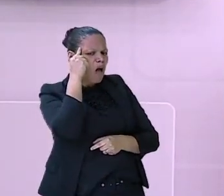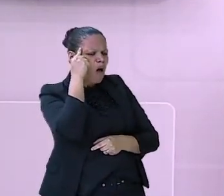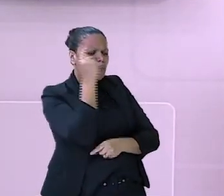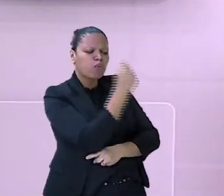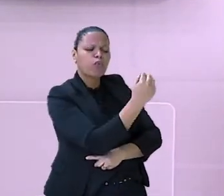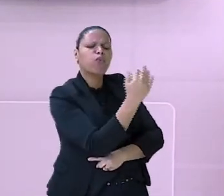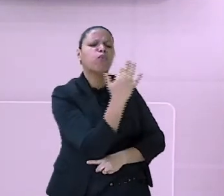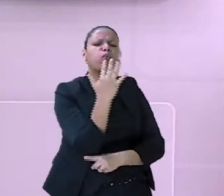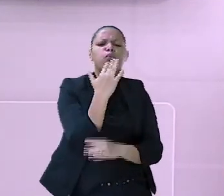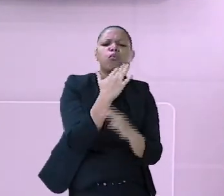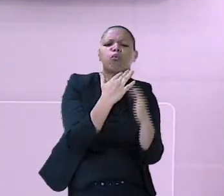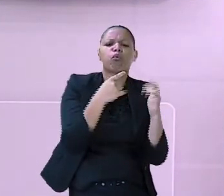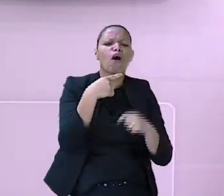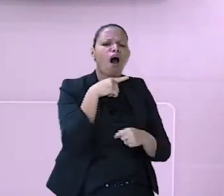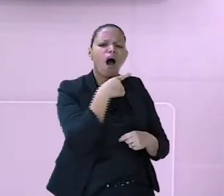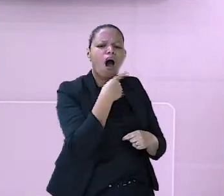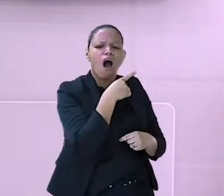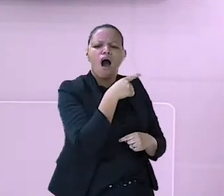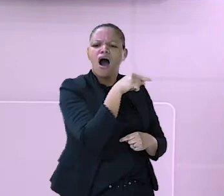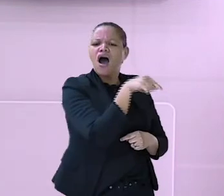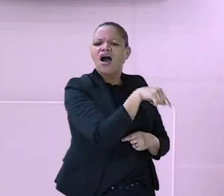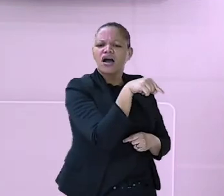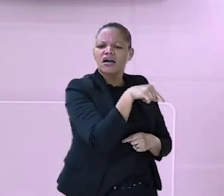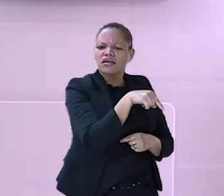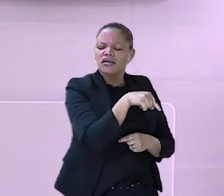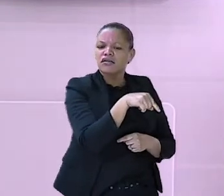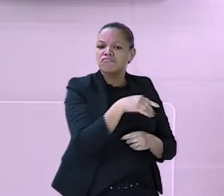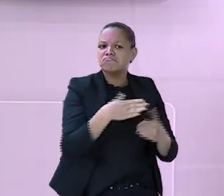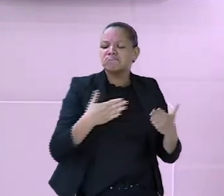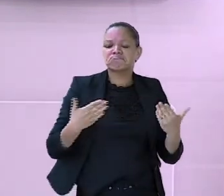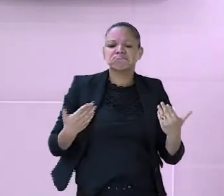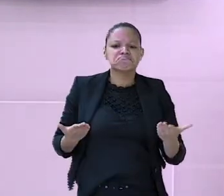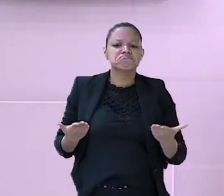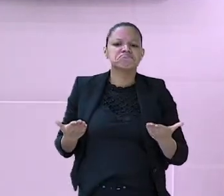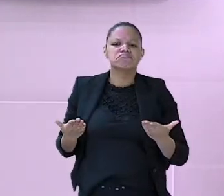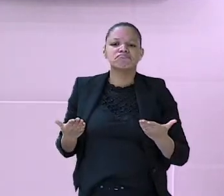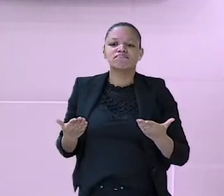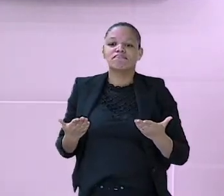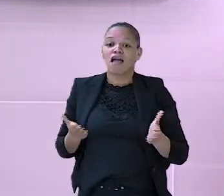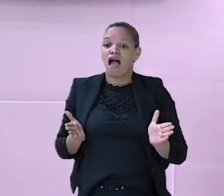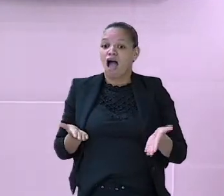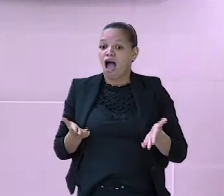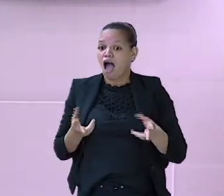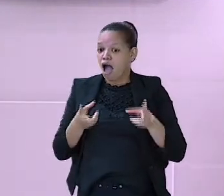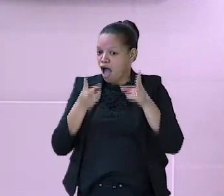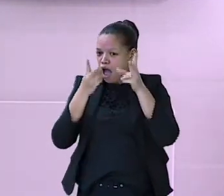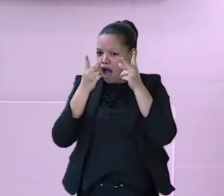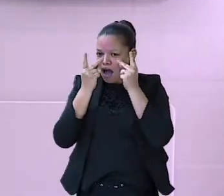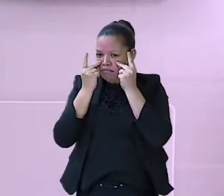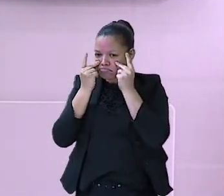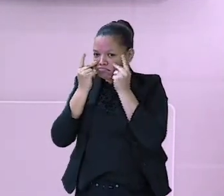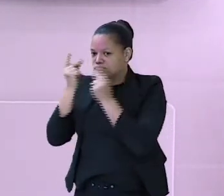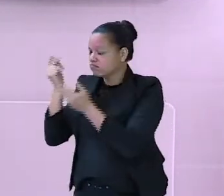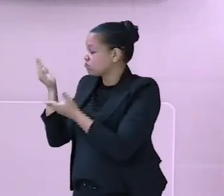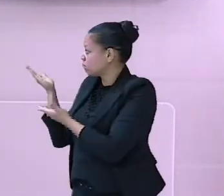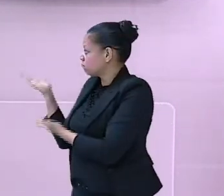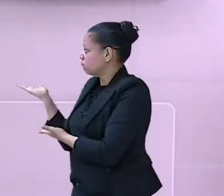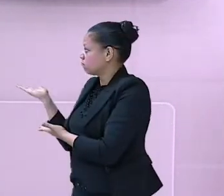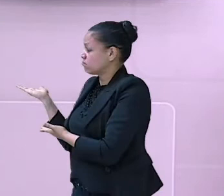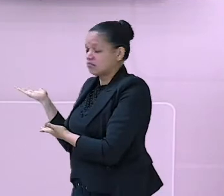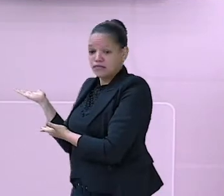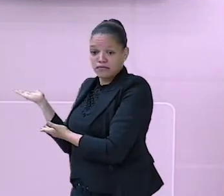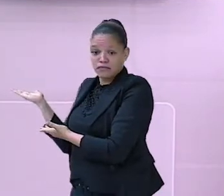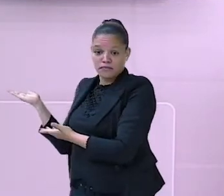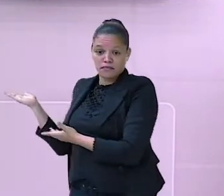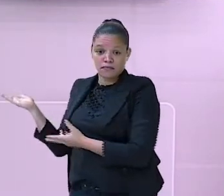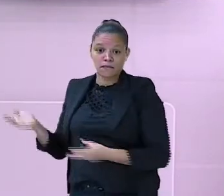então, que a cana-de-açúcar seria um ponto importante? Vamos ver aqui um dos 3 pontos importantes. Primeiro,